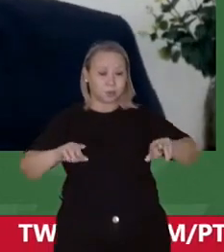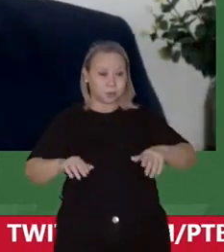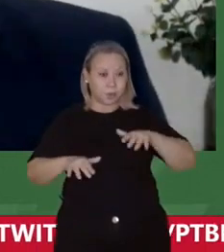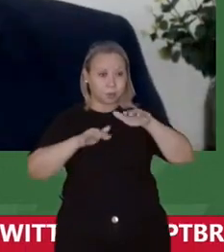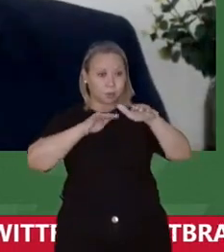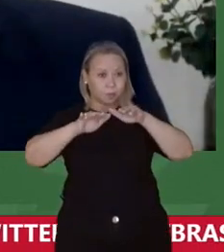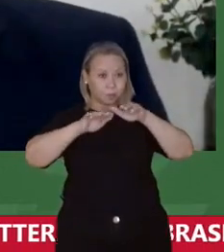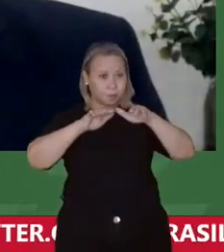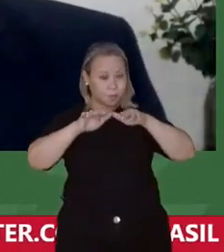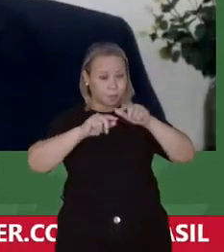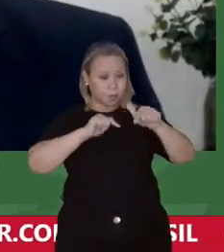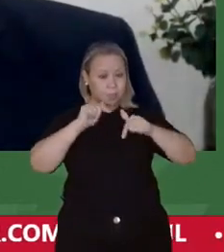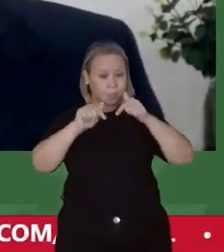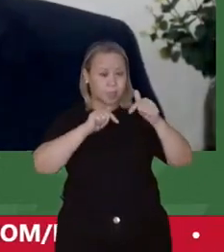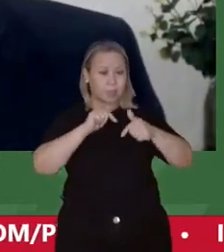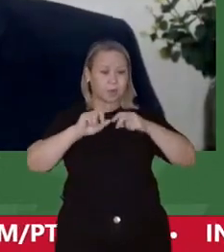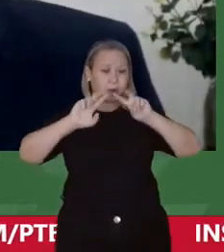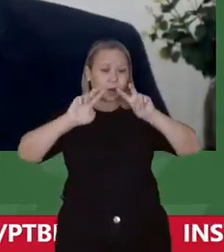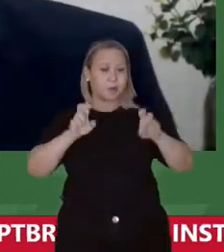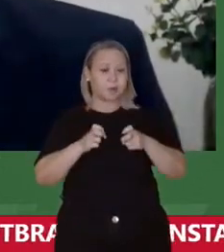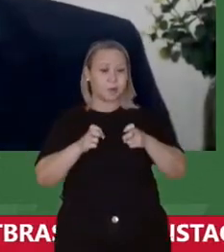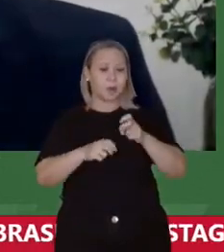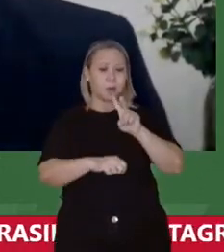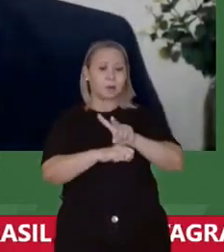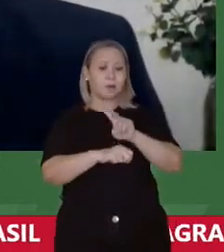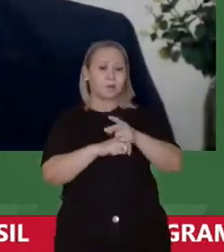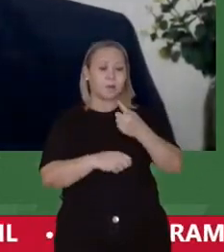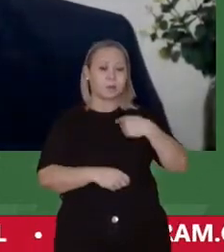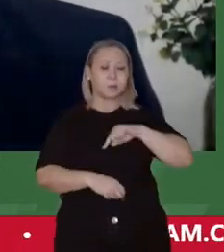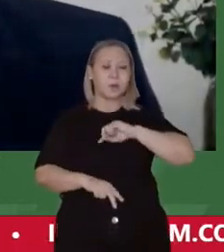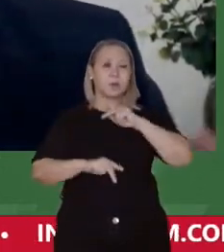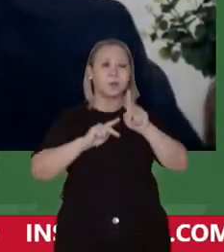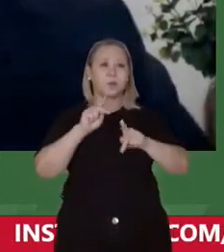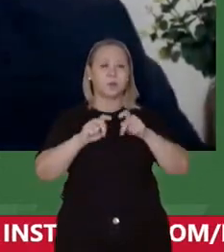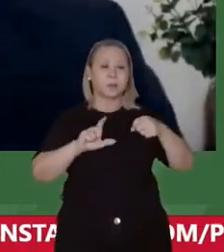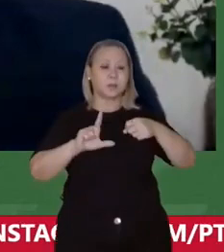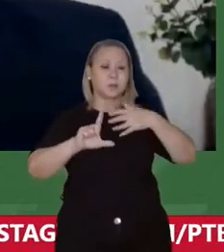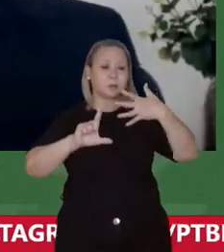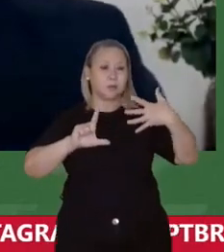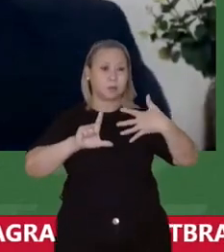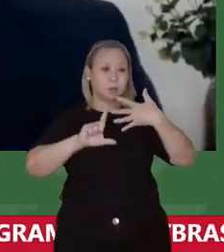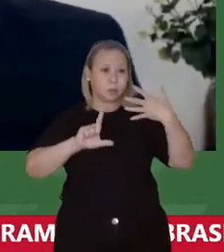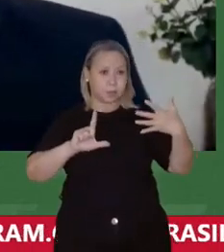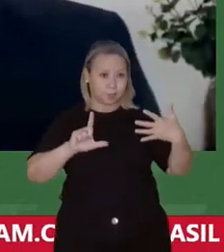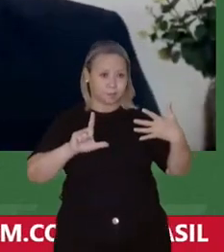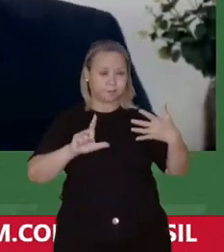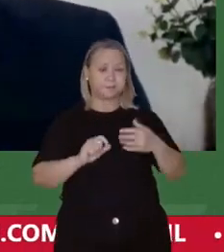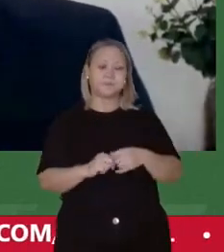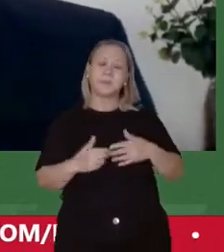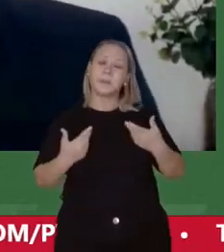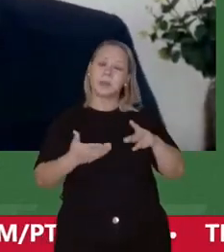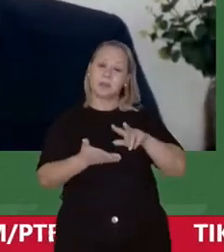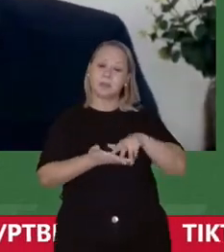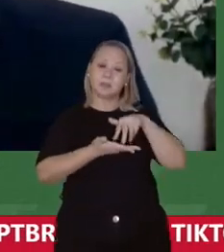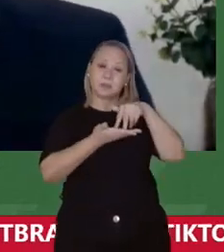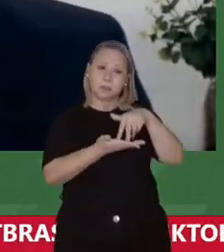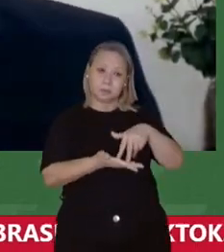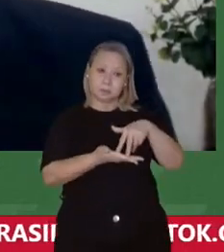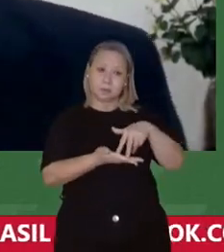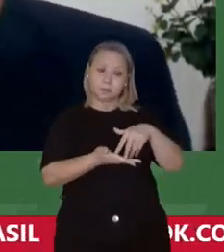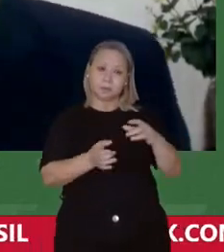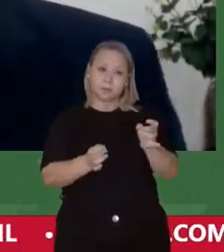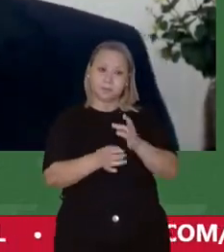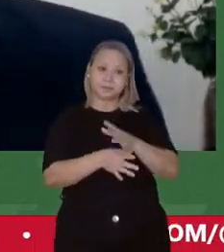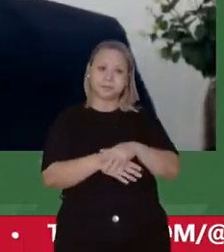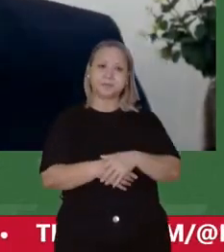que trabalham a temática em defesa da nossa população LGBT+. Estamos à disposição, Renan. Agora